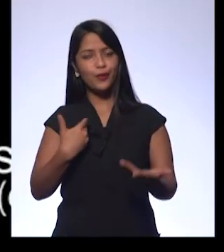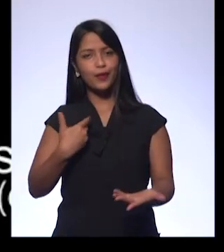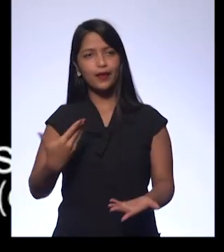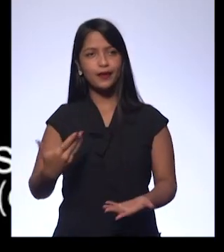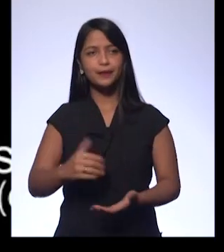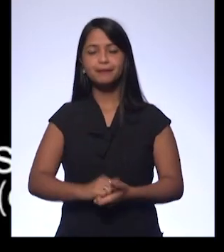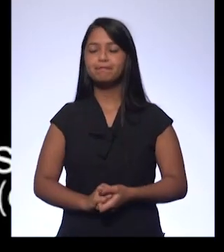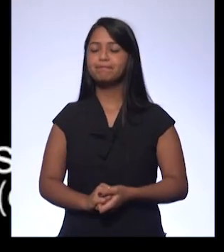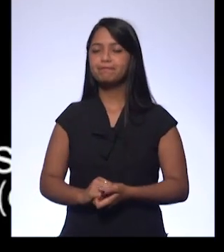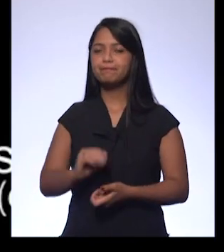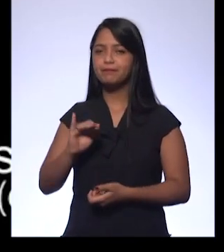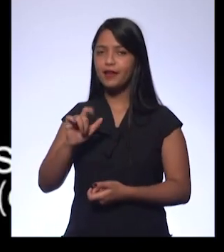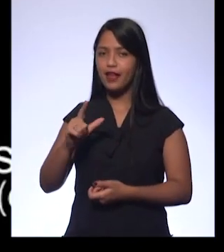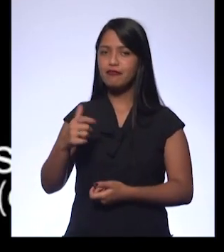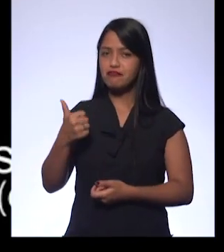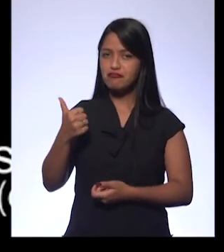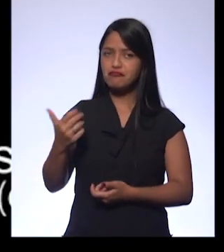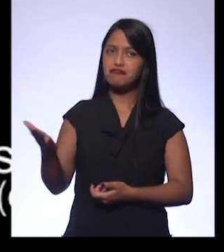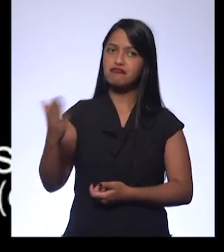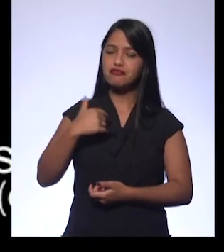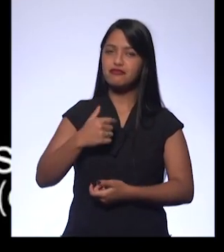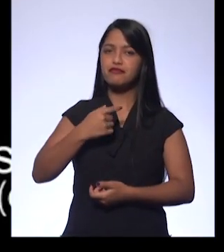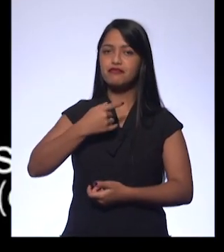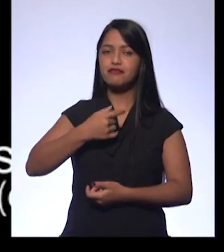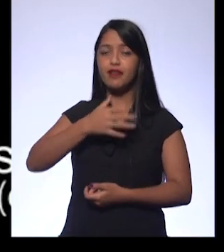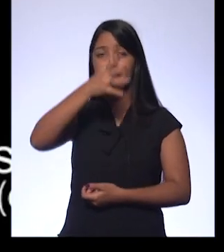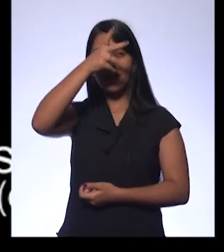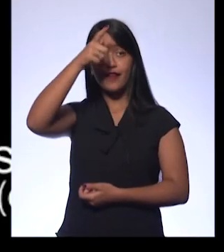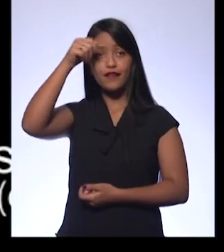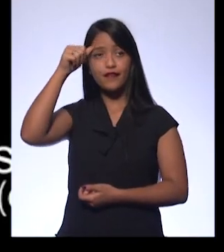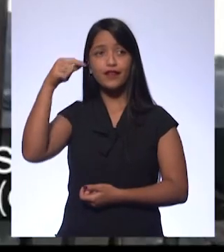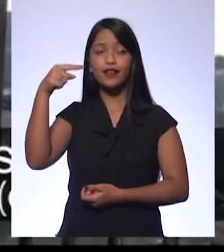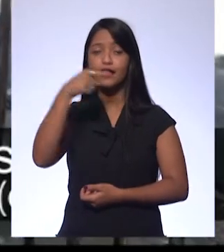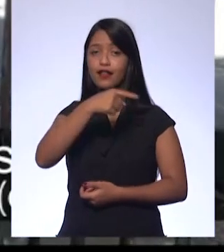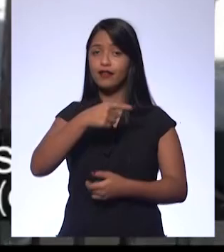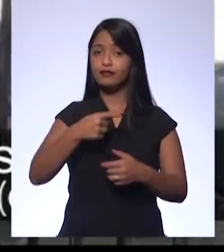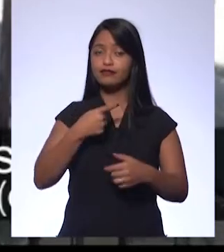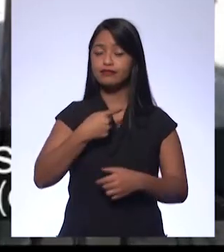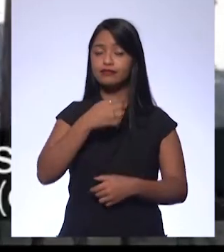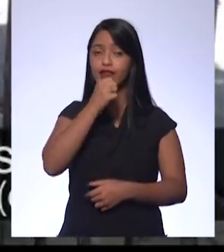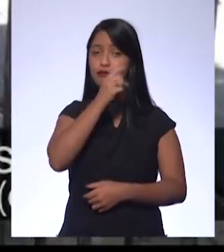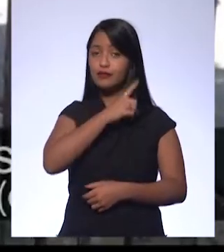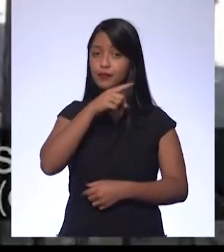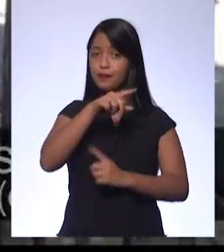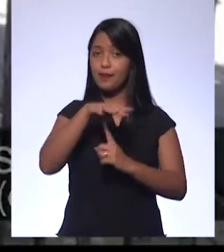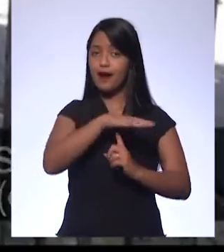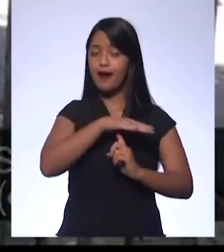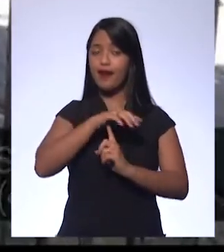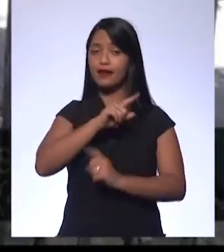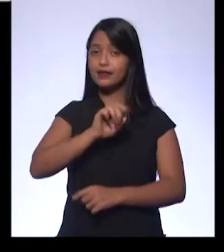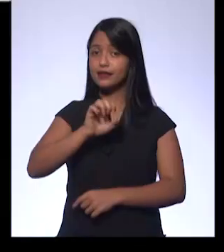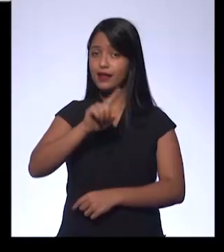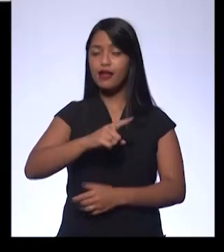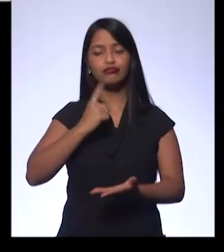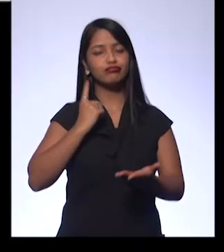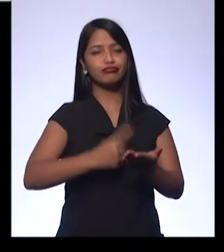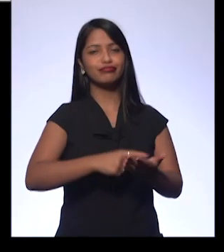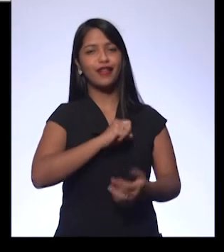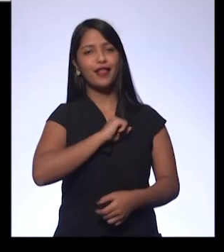Ô, Biel, firmeza, cara, bora tomar um refri na fim de semana da barraca do Zé? Fechou, tamo junto, é nóis.